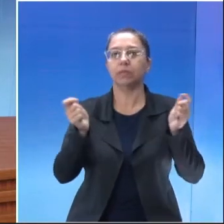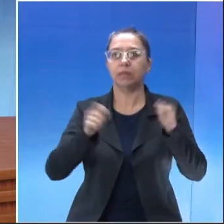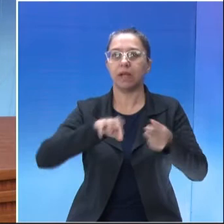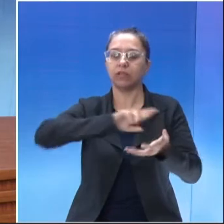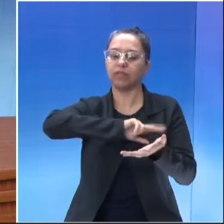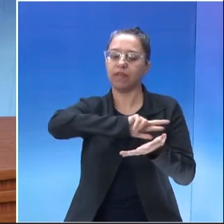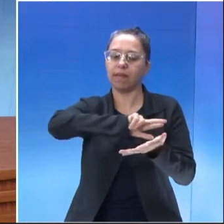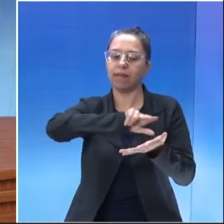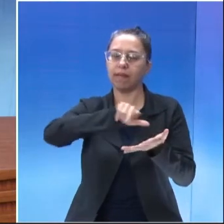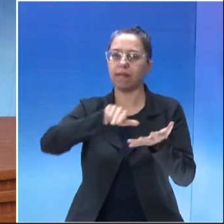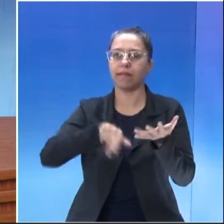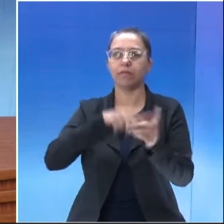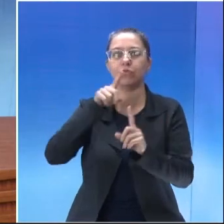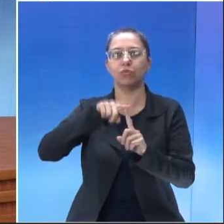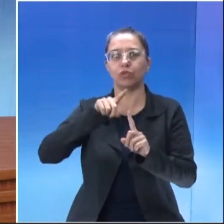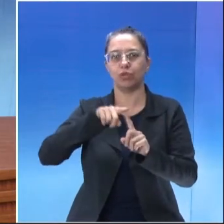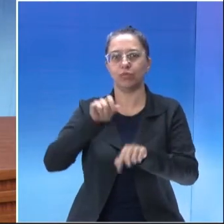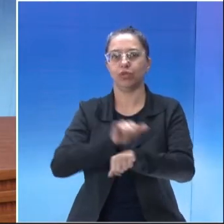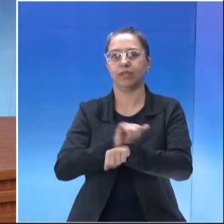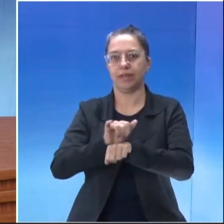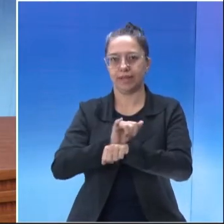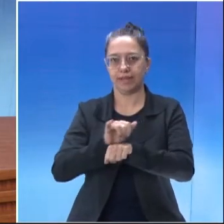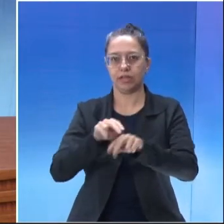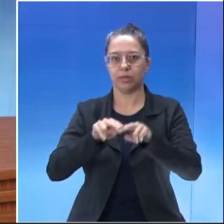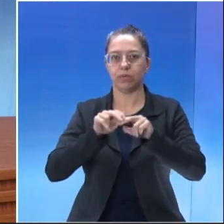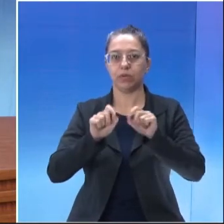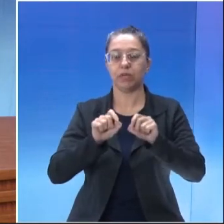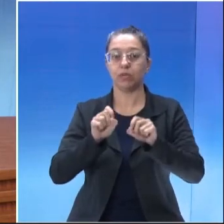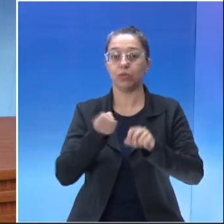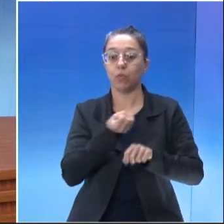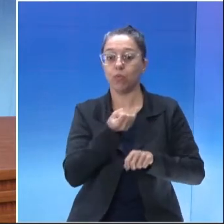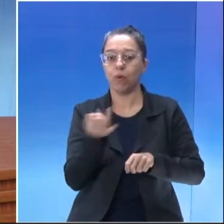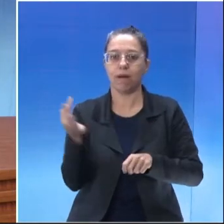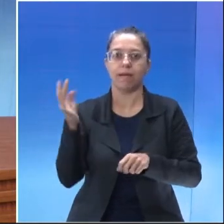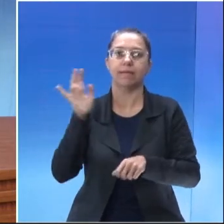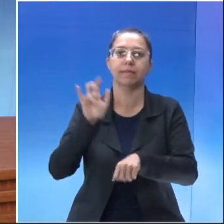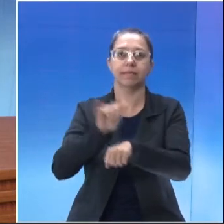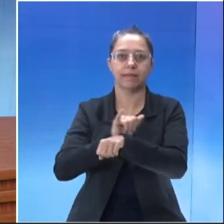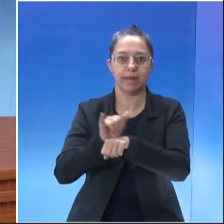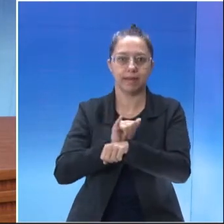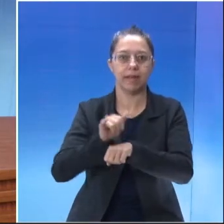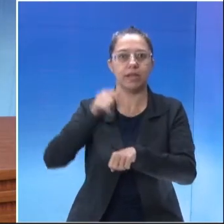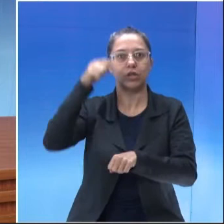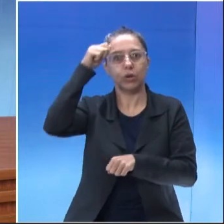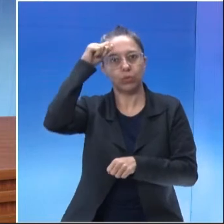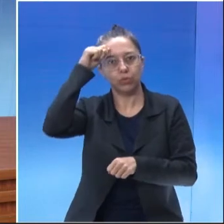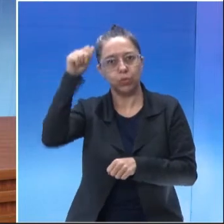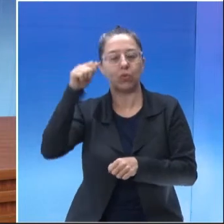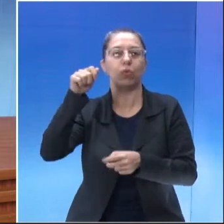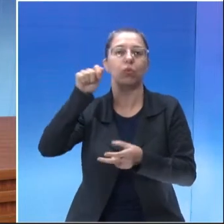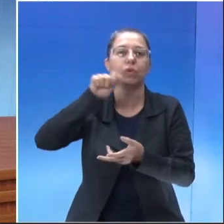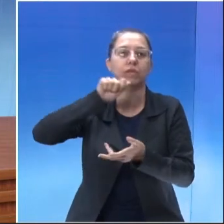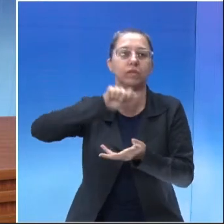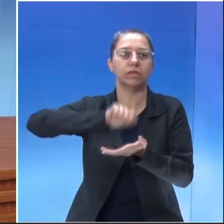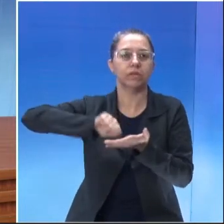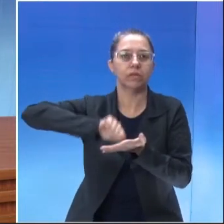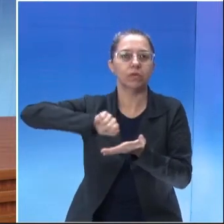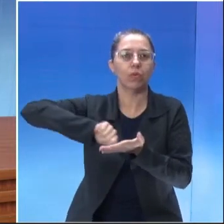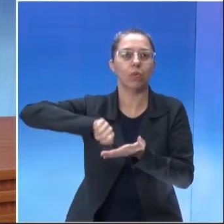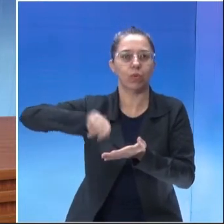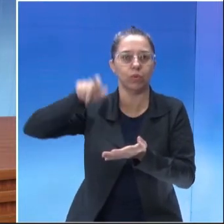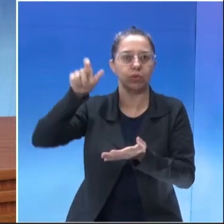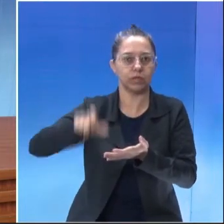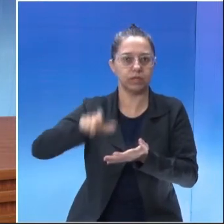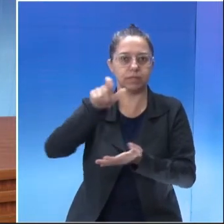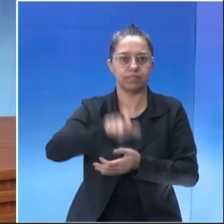estratégias. E é isso que nós vamos então ver nessa aula. Quais as estratégias que os autores, os escritores usam para